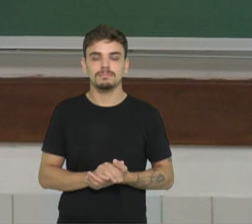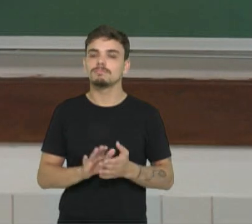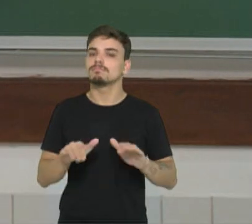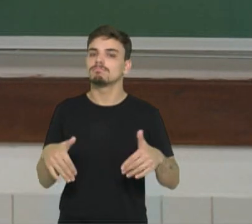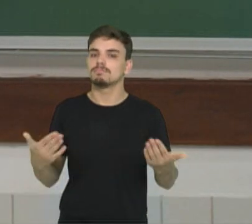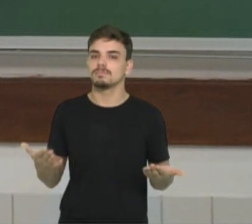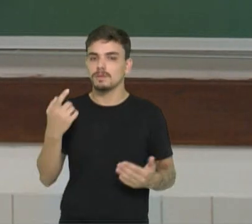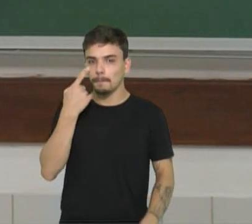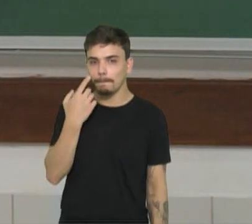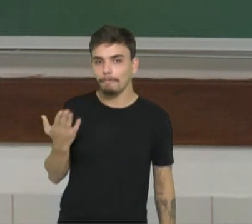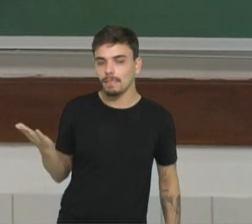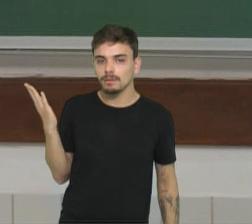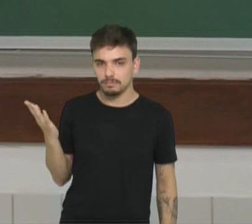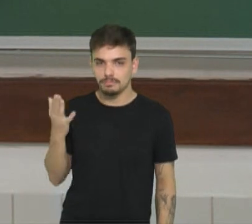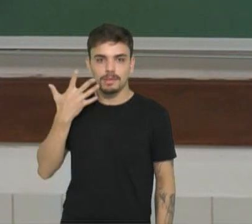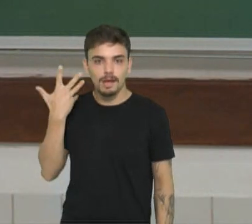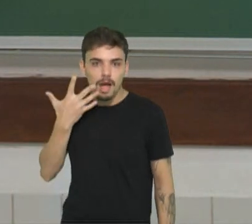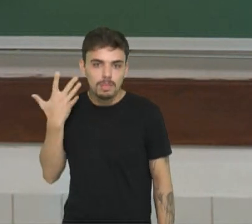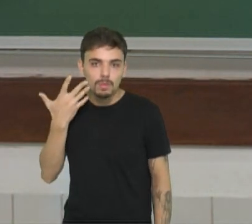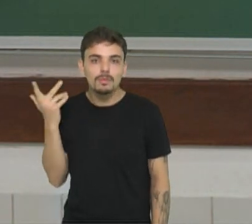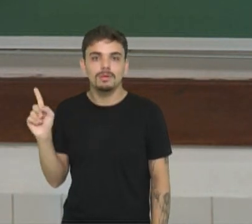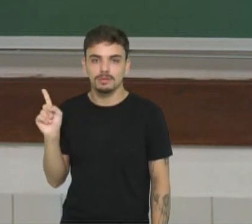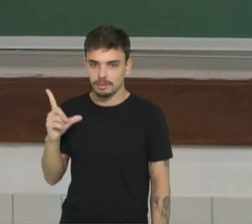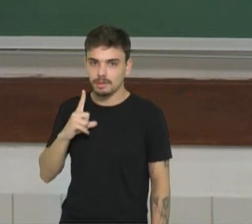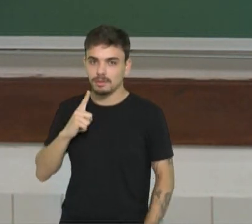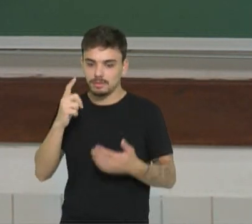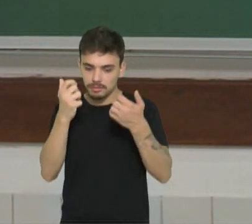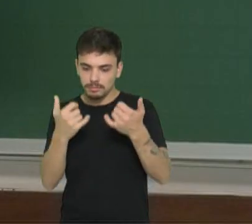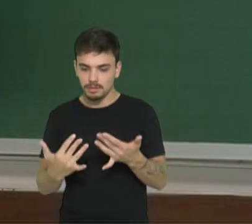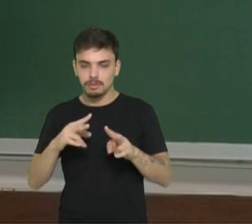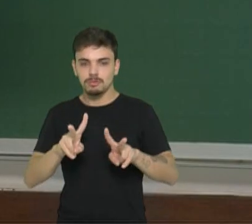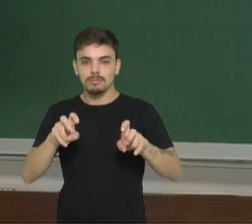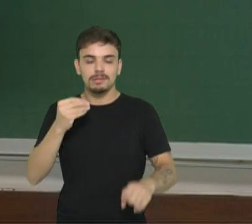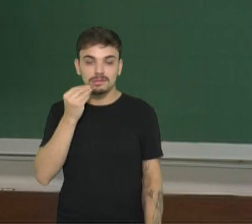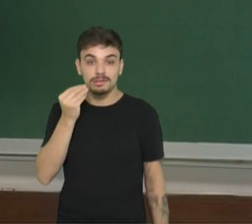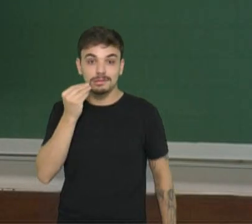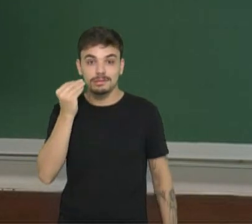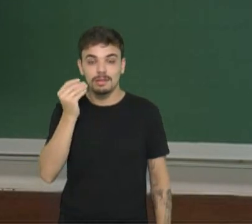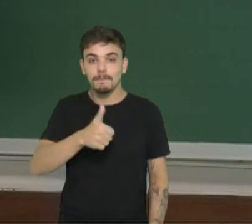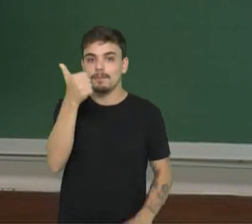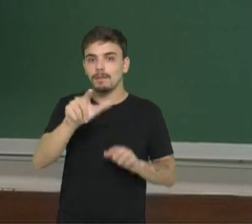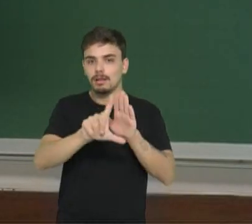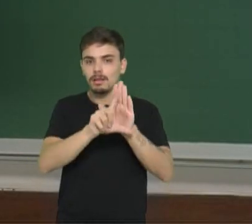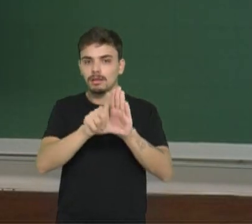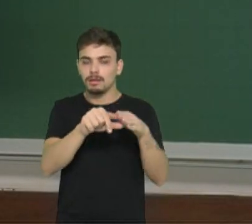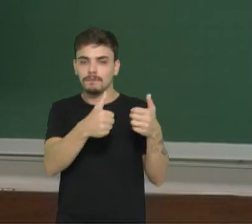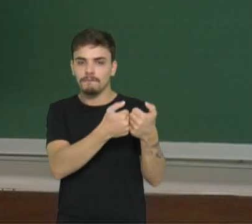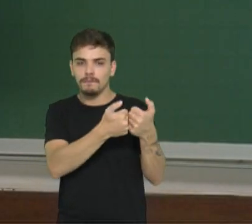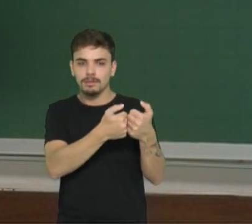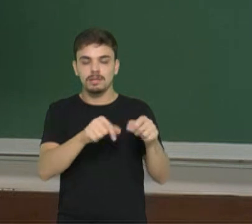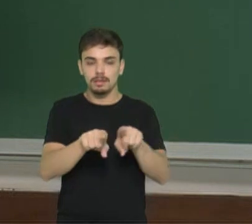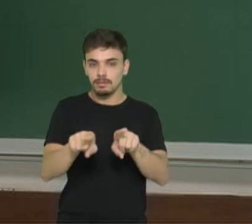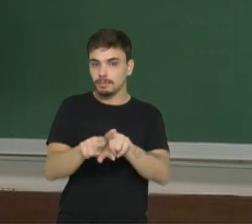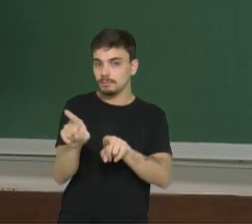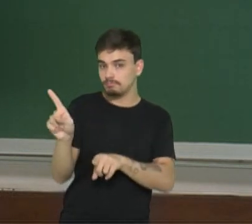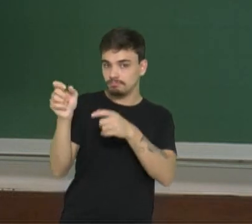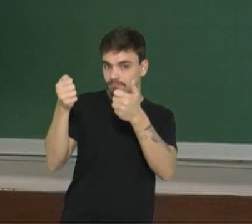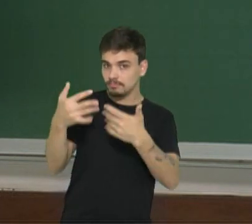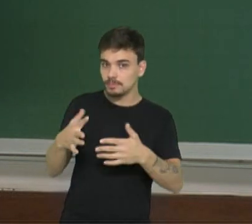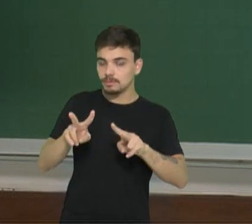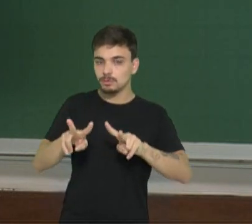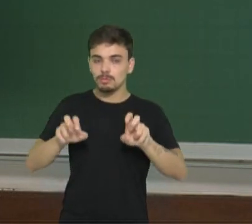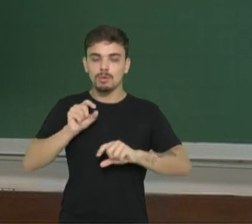Então, olha só, né? O Garfield, ele está falando ali que ele está testando a primeira lei da física. E ele ainda diz, né?